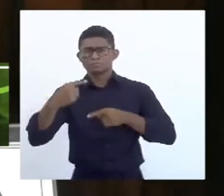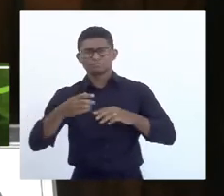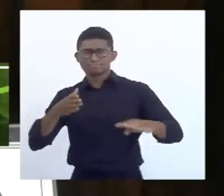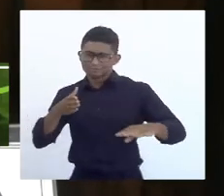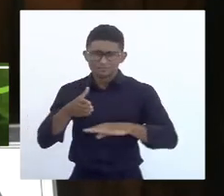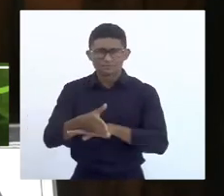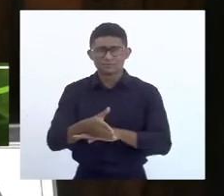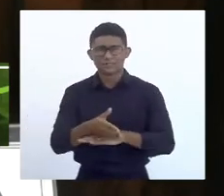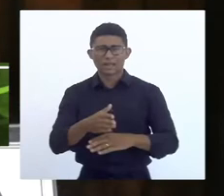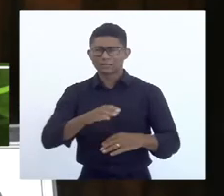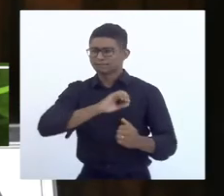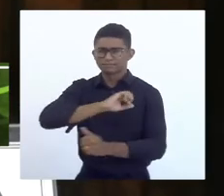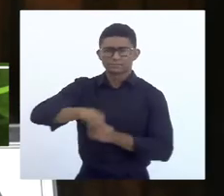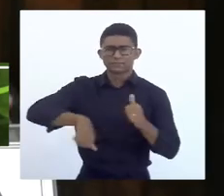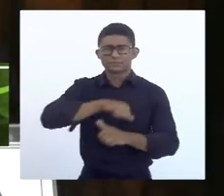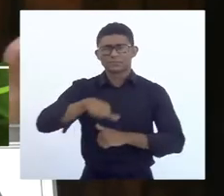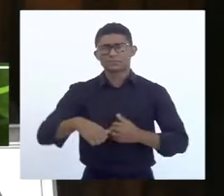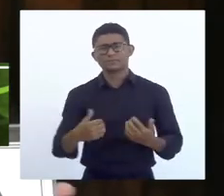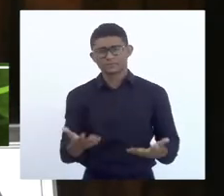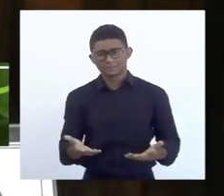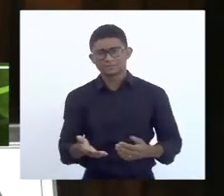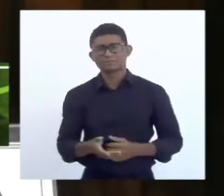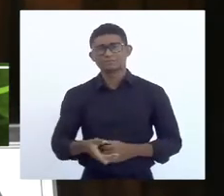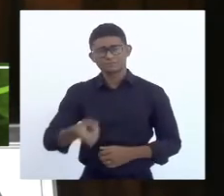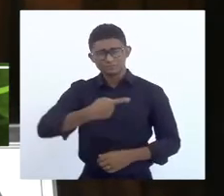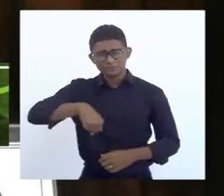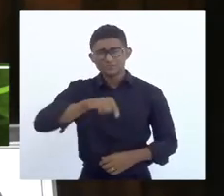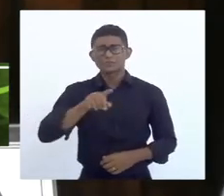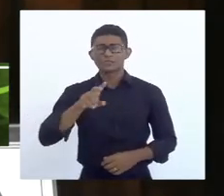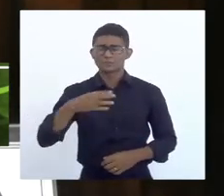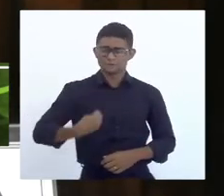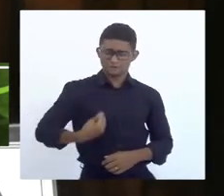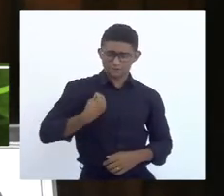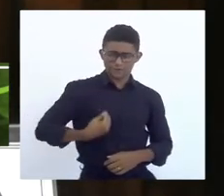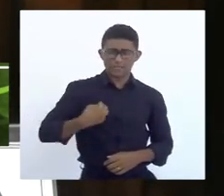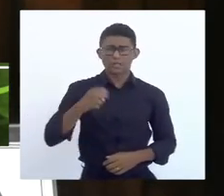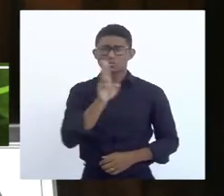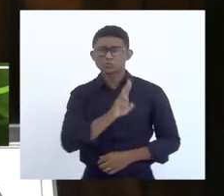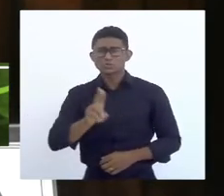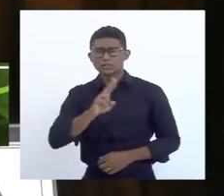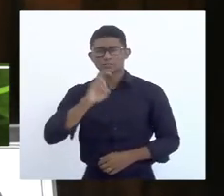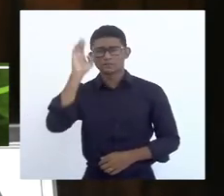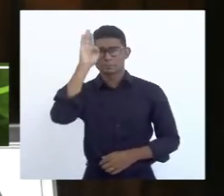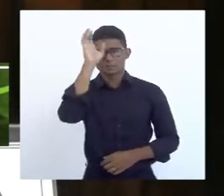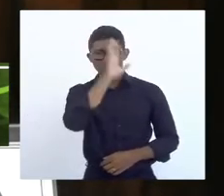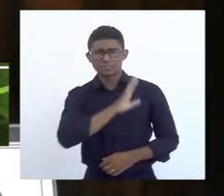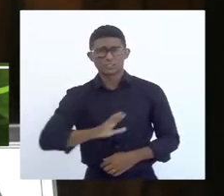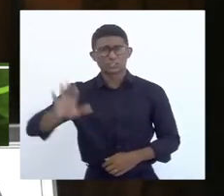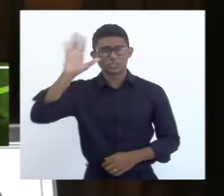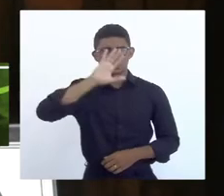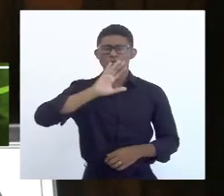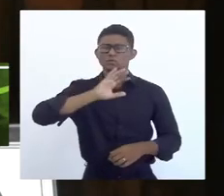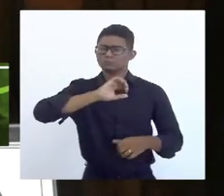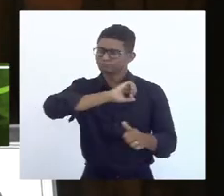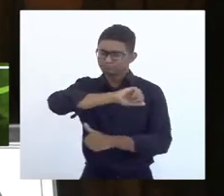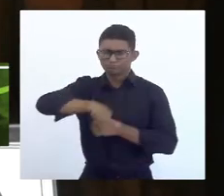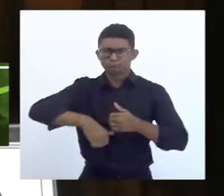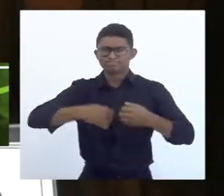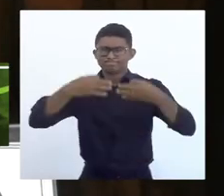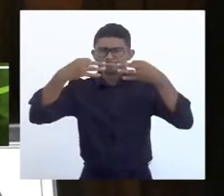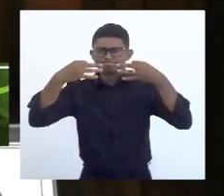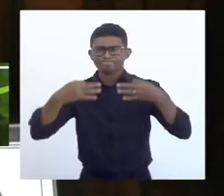público, por decidirmos usar as nossas vidas para fazer do nosso país um país mais justo, um país desenvolvido, um país